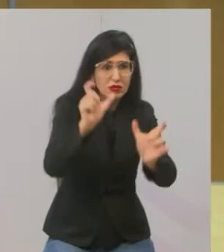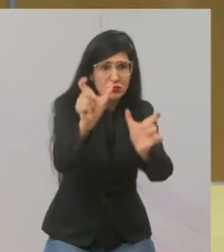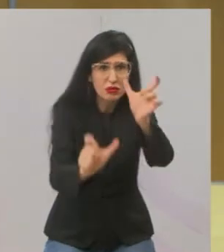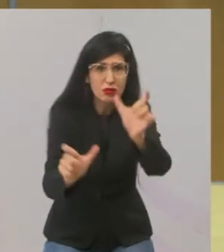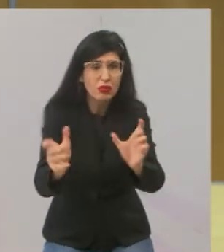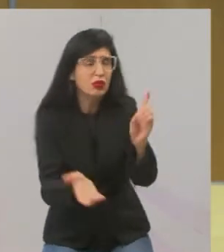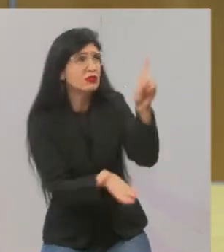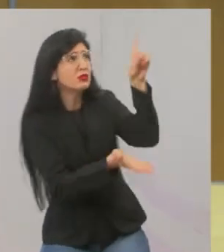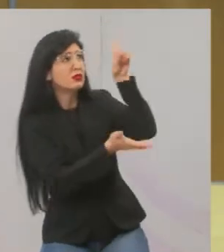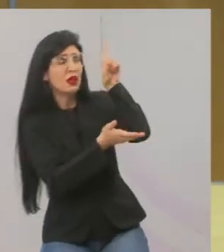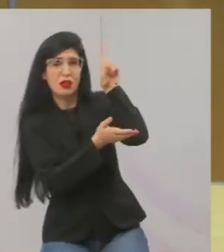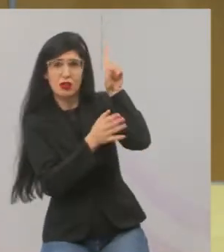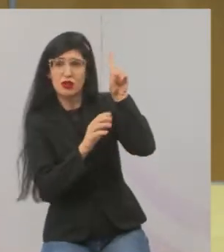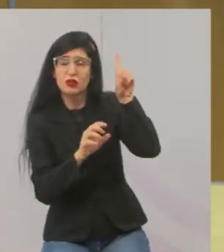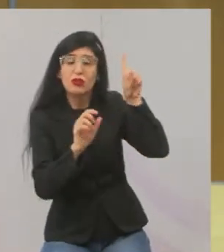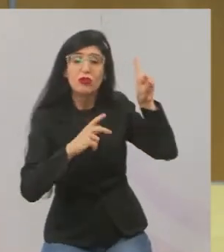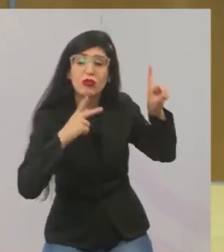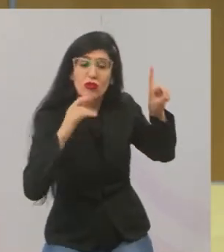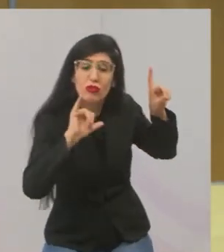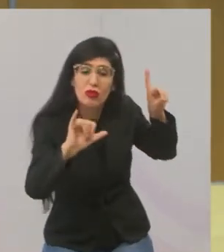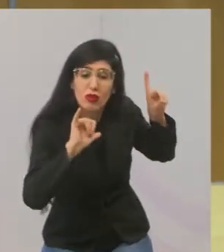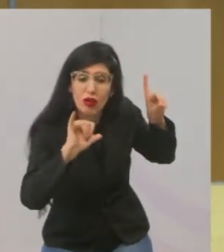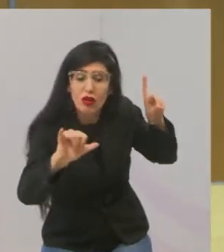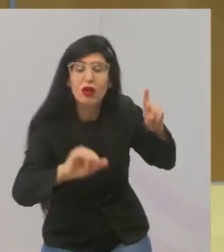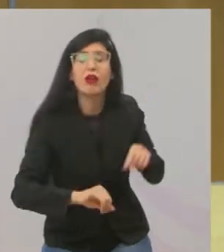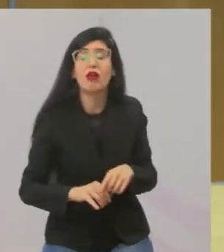eu lhes escrevo